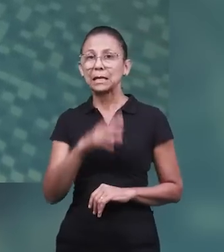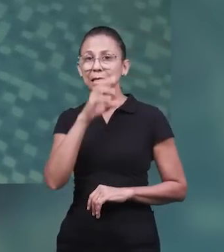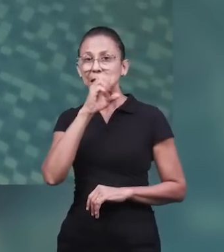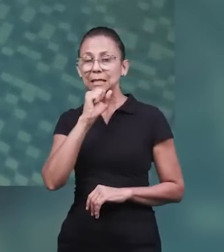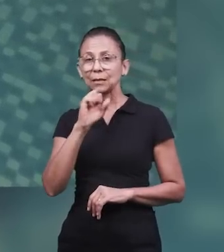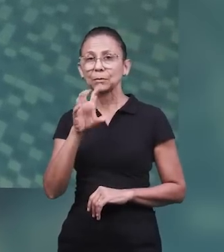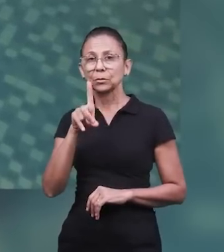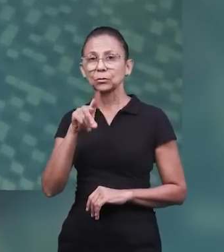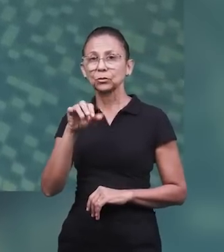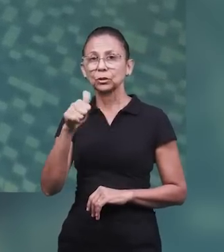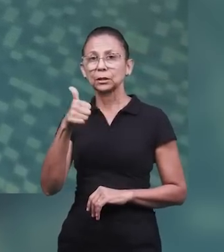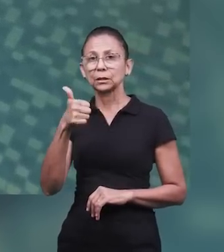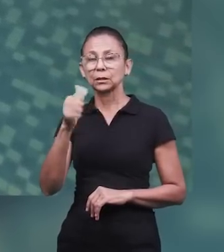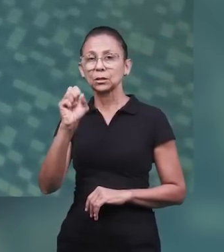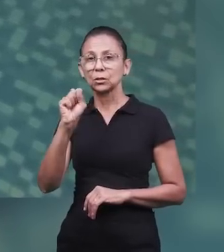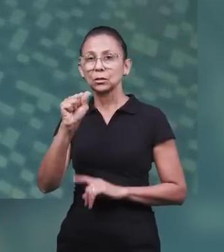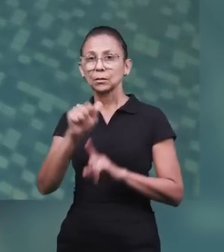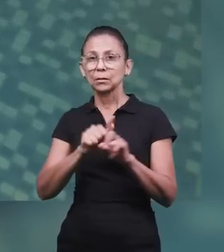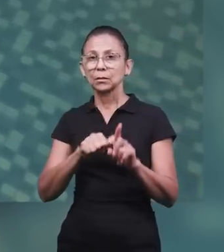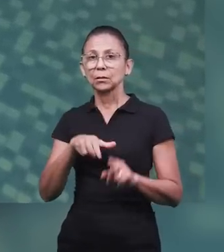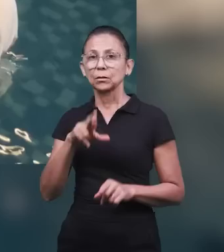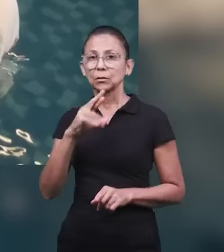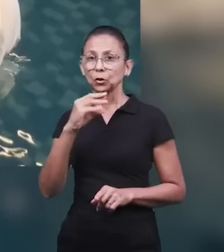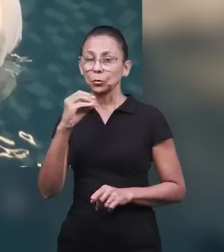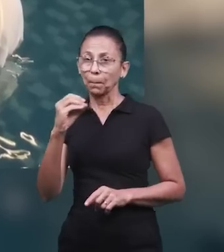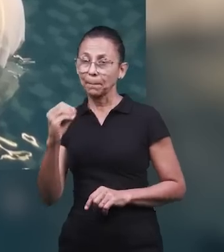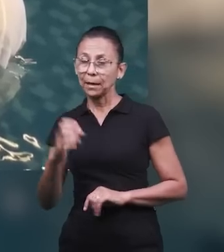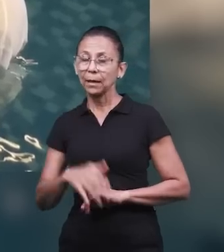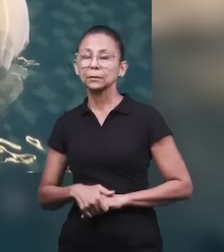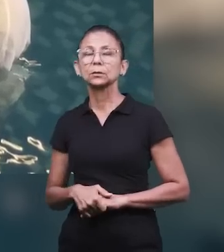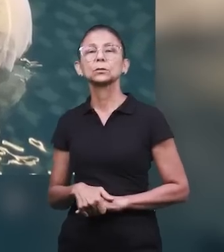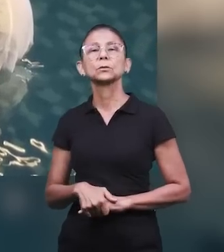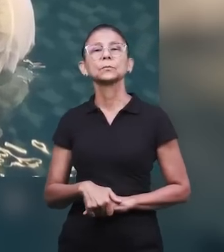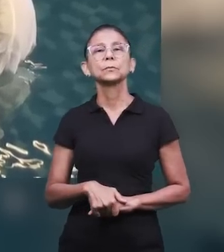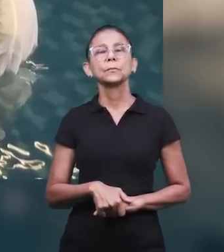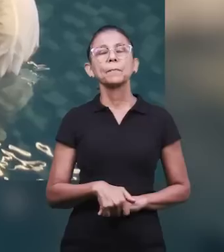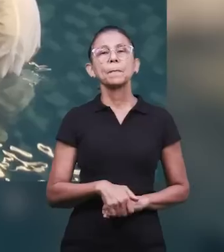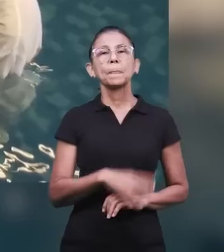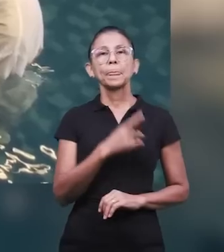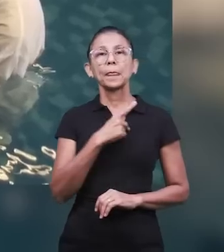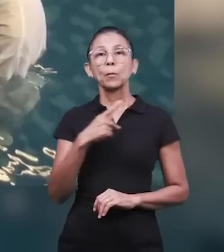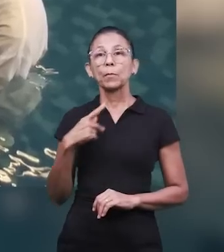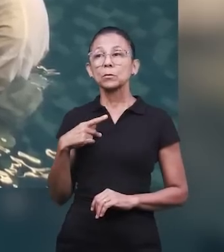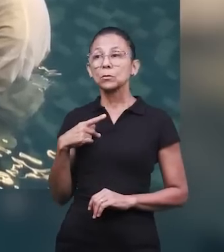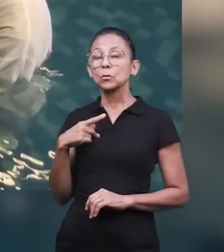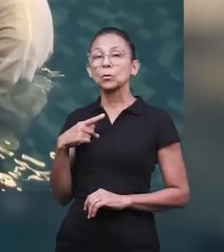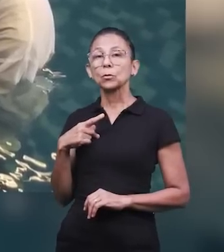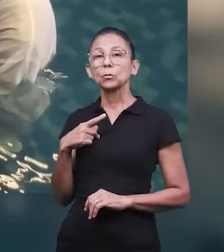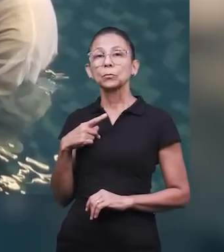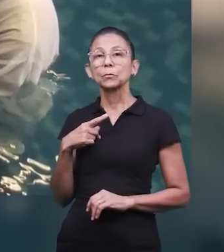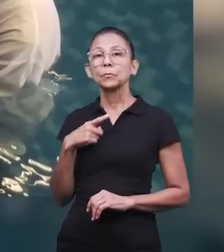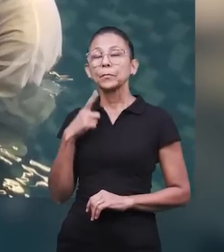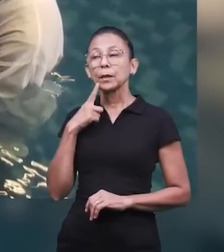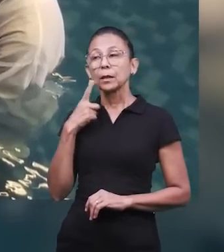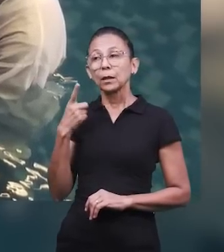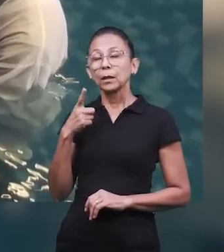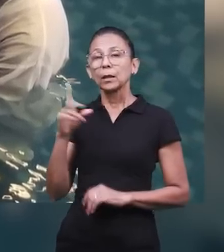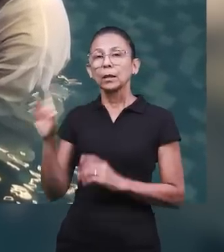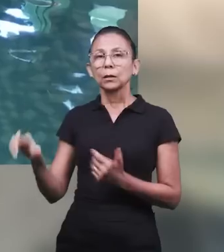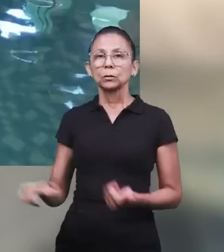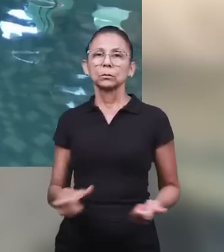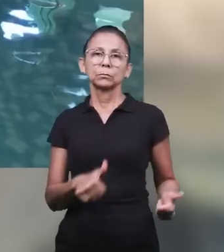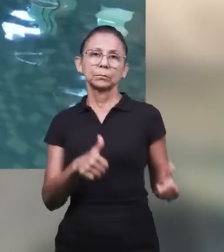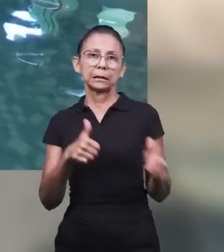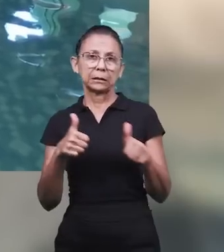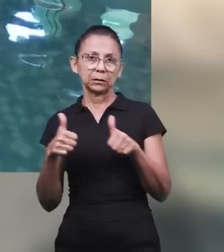março, na igreja de Erechim, do pastor Luciano Moreira, ocorreu ali um batismo, onde vidas desceram